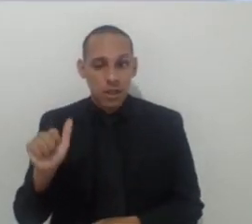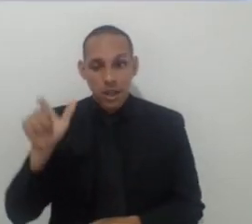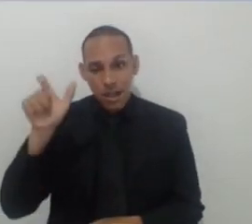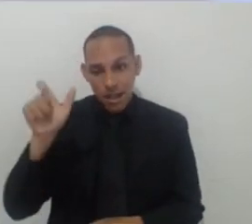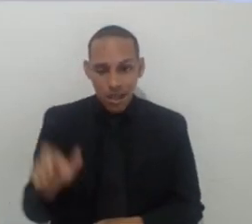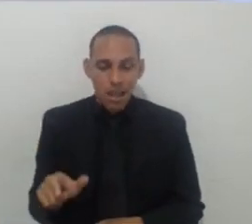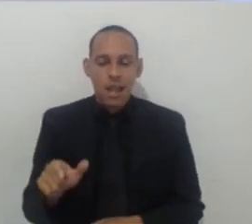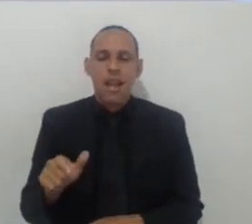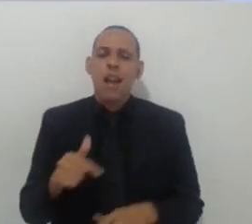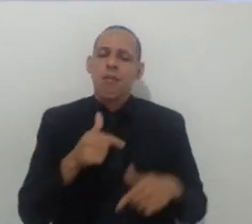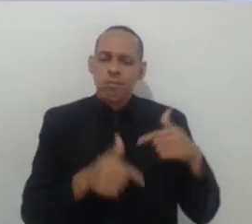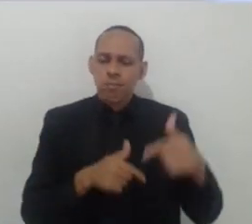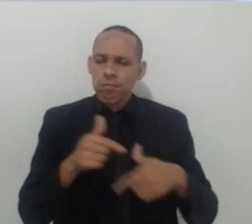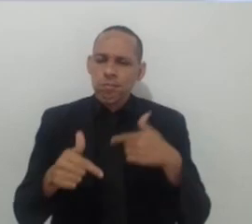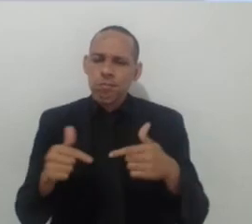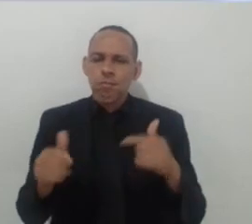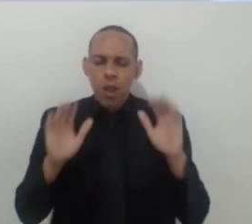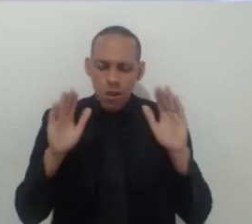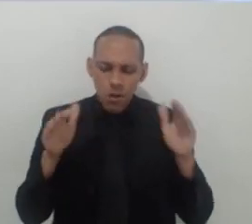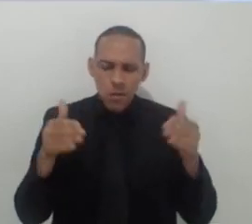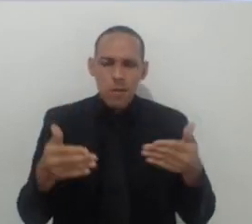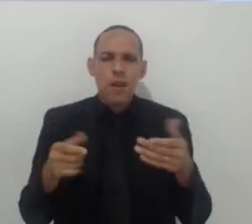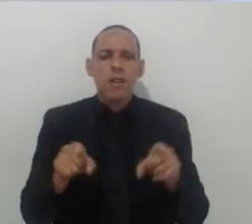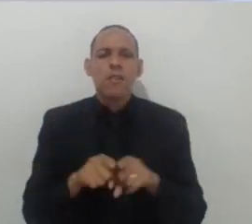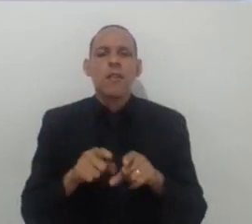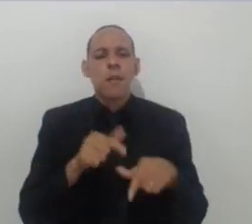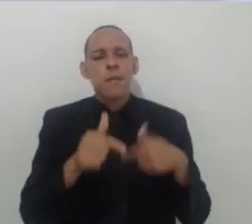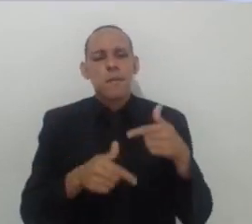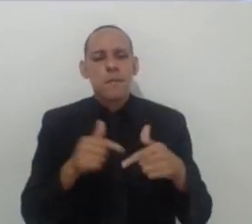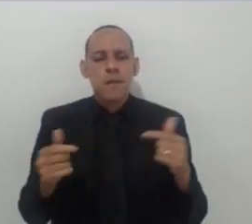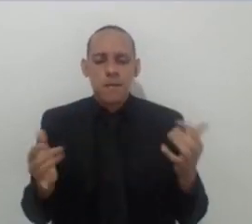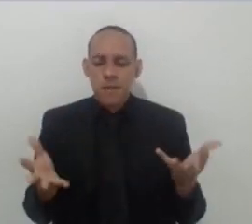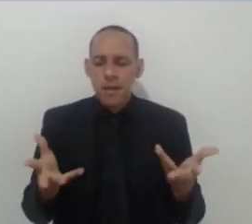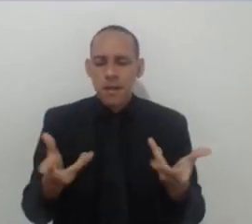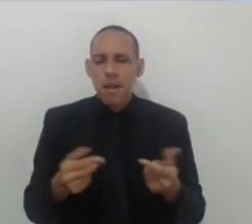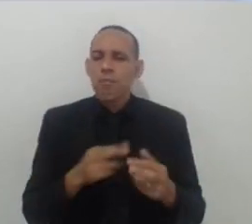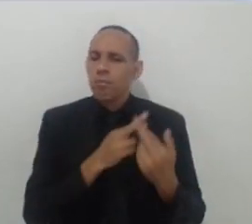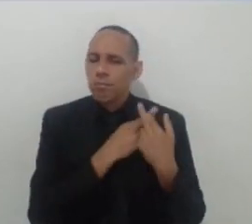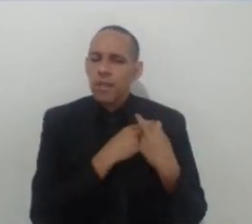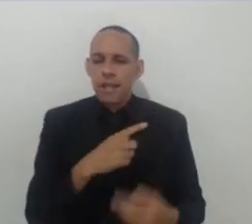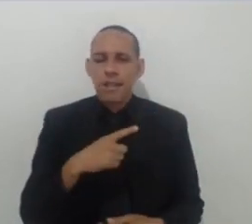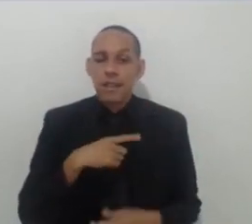com grande empenho, executando suas funções com brio e responsabilidade.